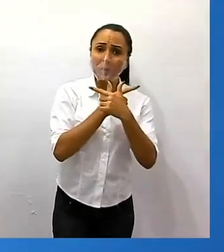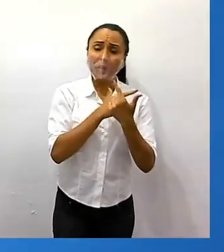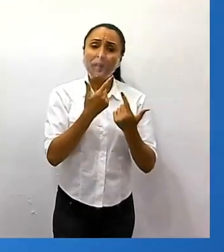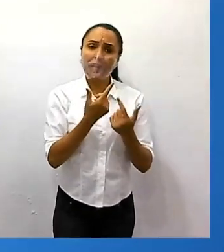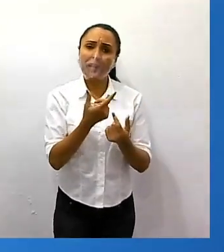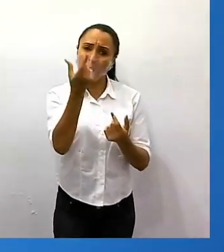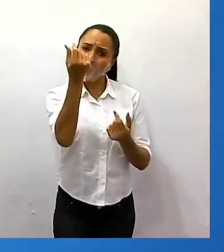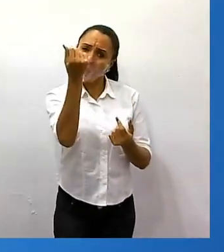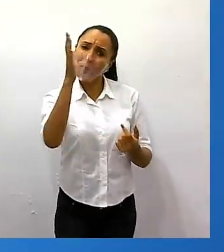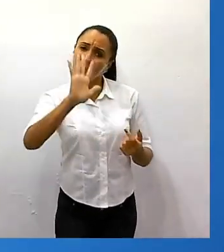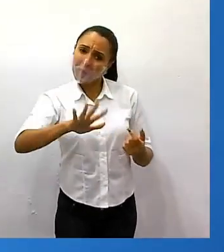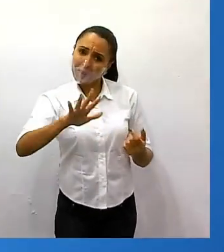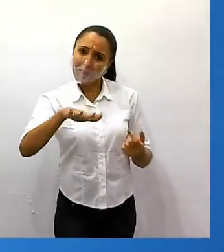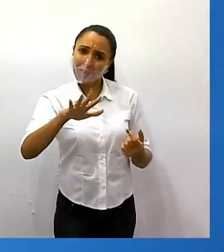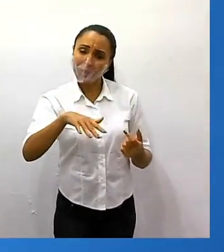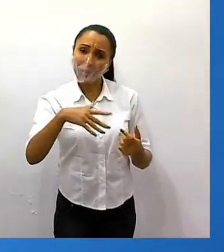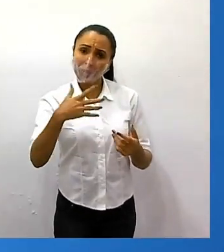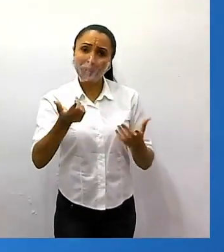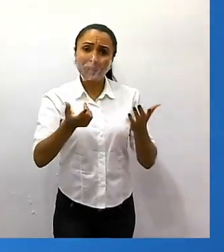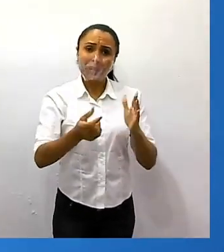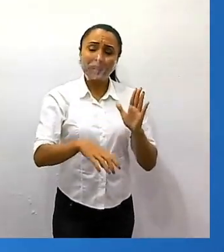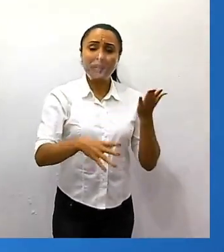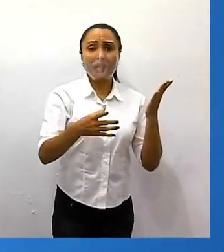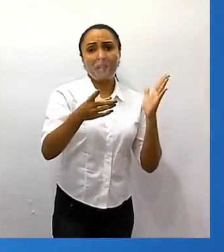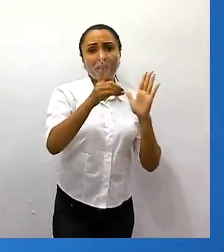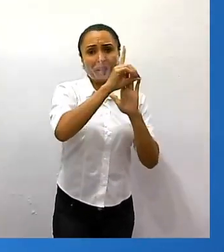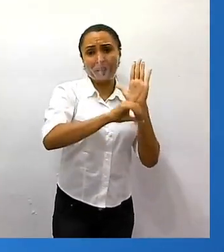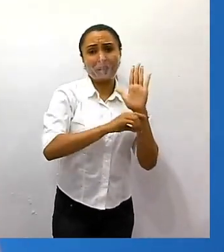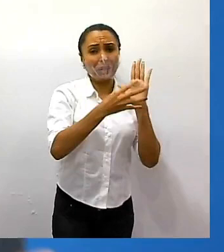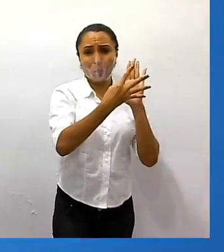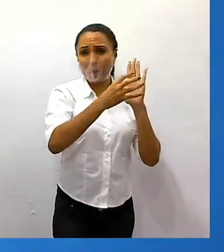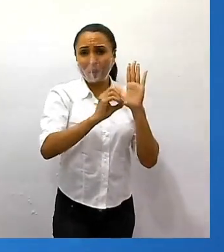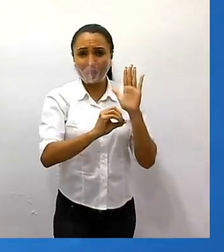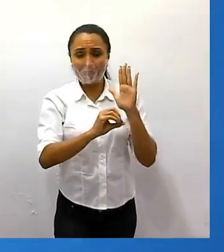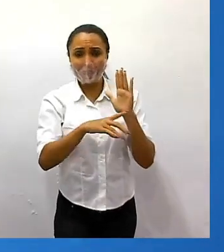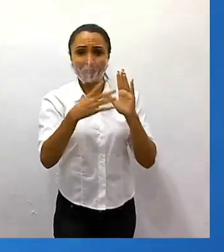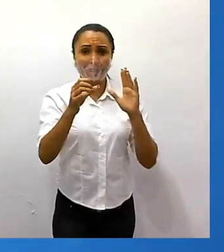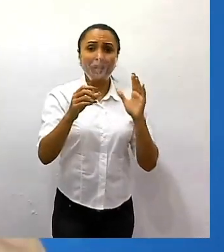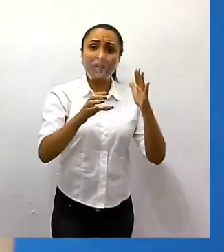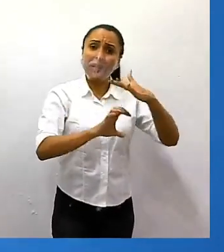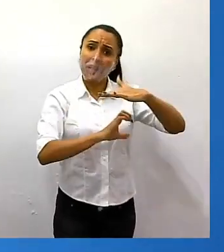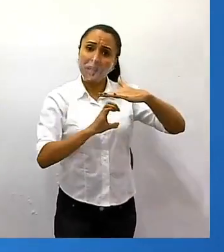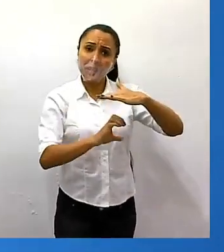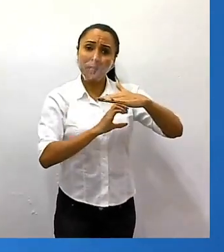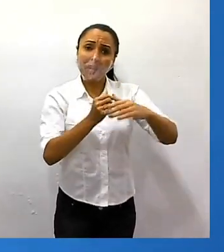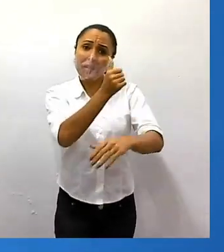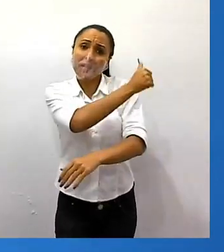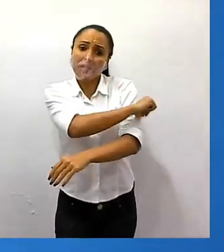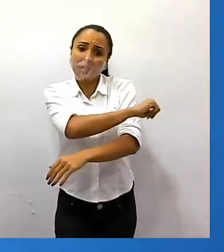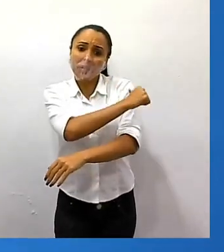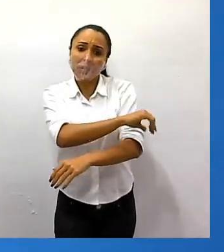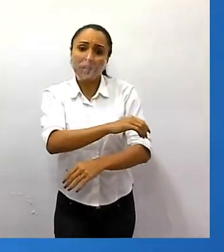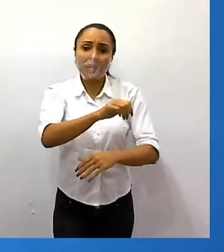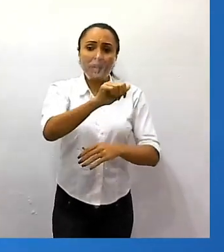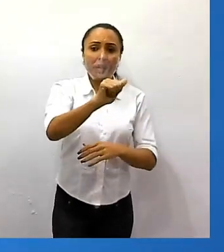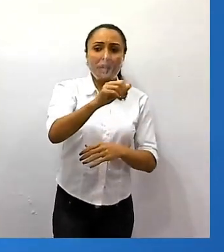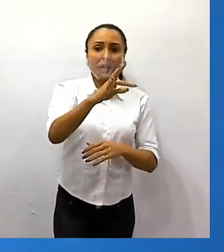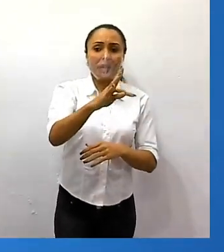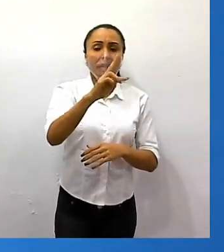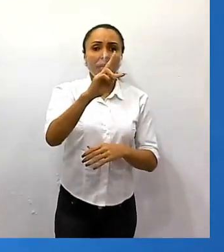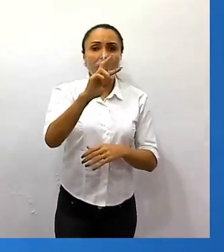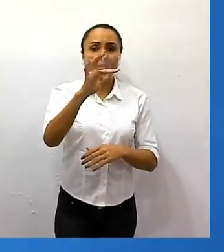que despontaram na década de 40, com a fundação da empresa carioca Atlântida